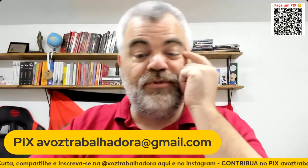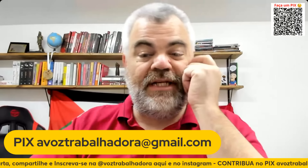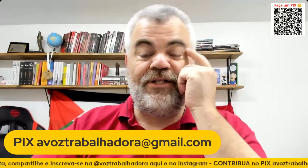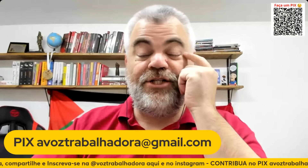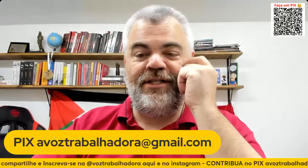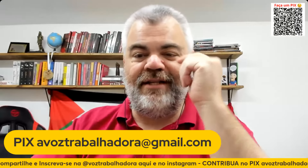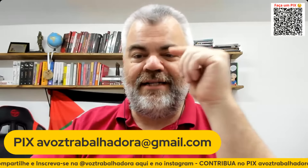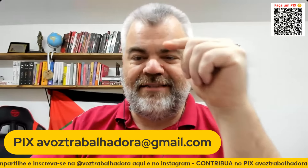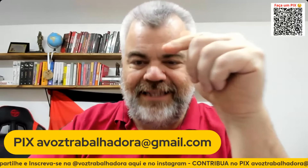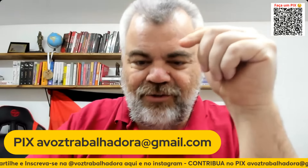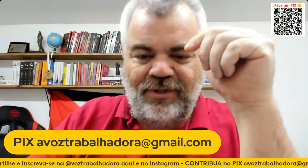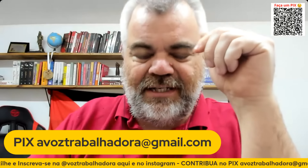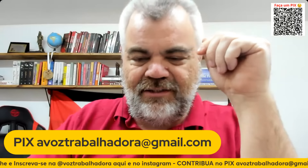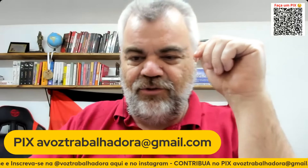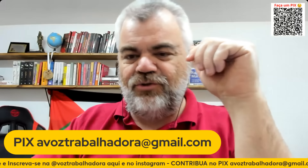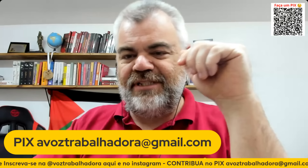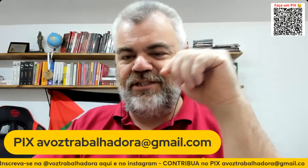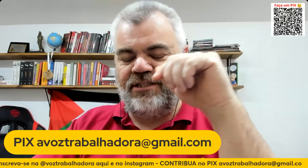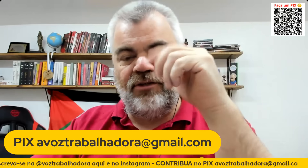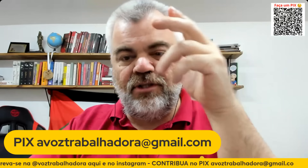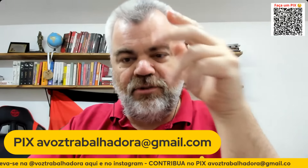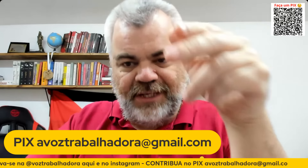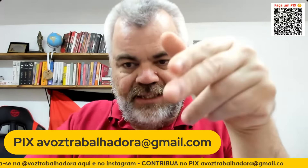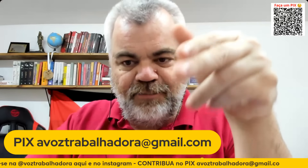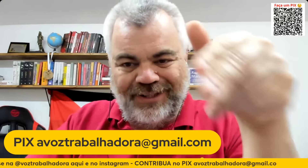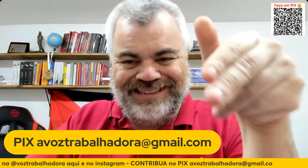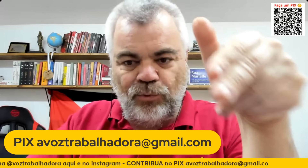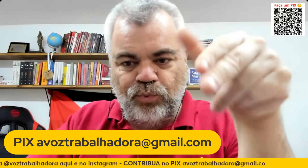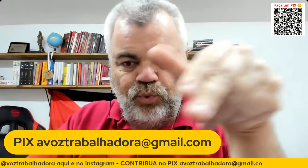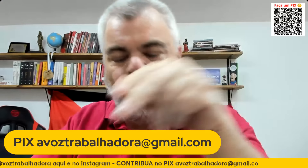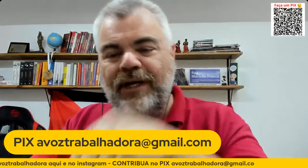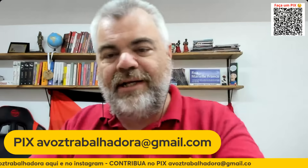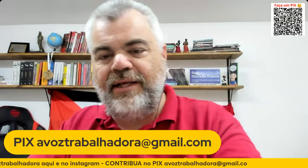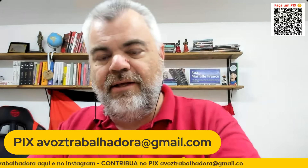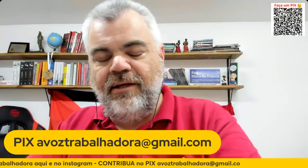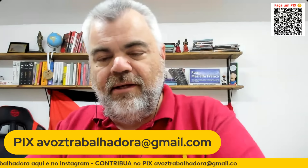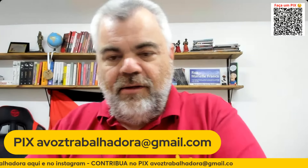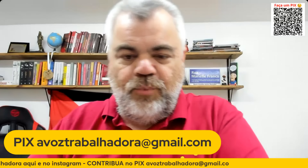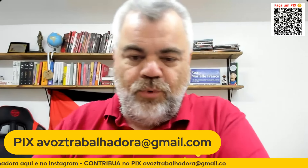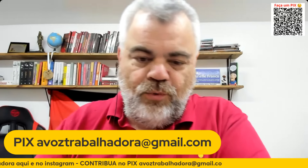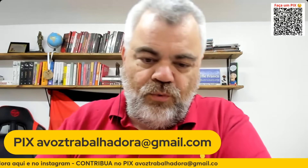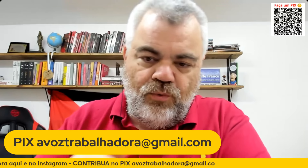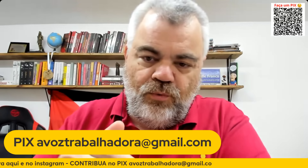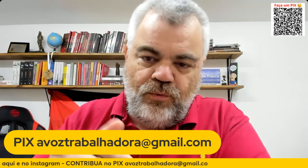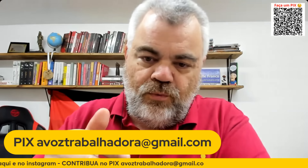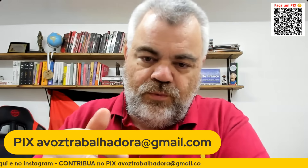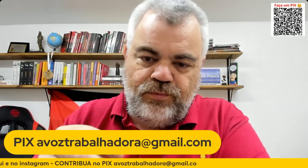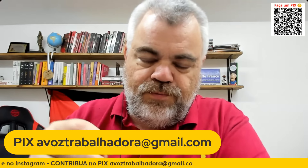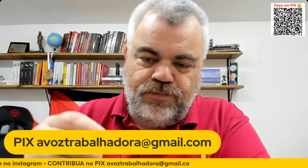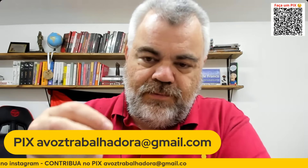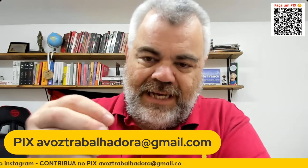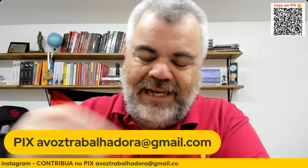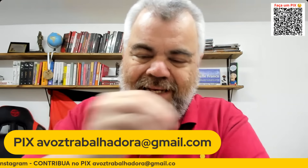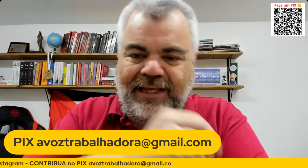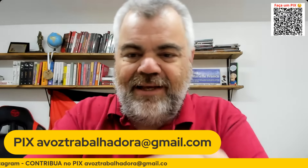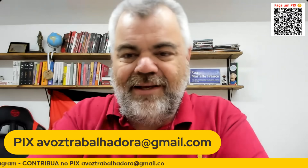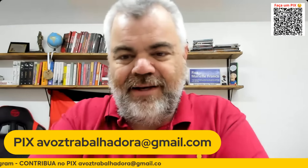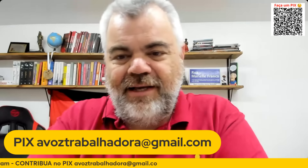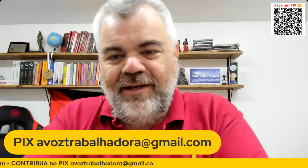muito bom o zaratini trazendo a questão do José dece dando uma resposta à altura ali pro